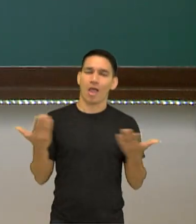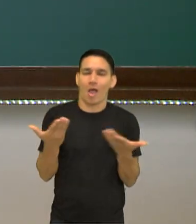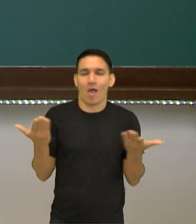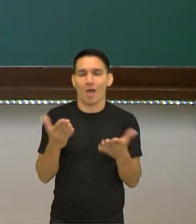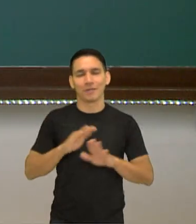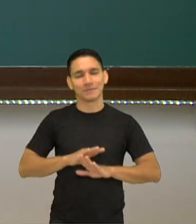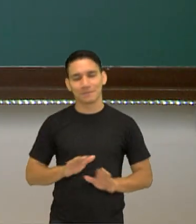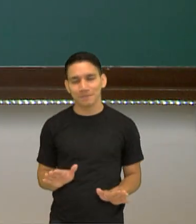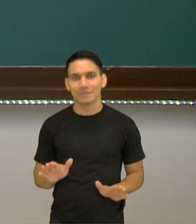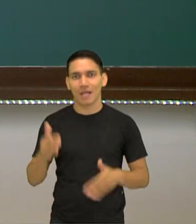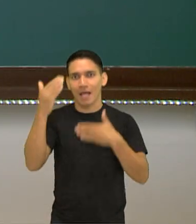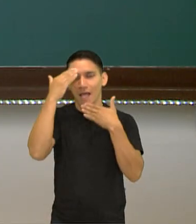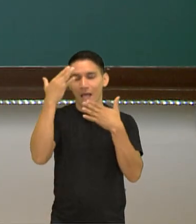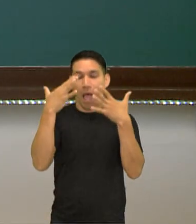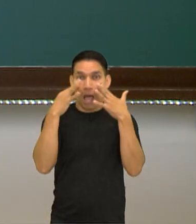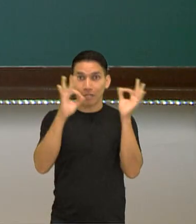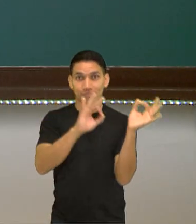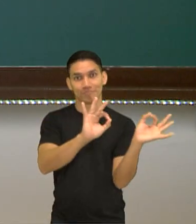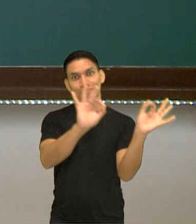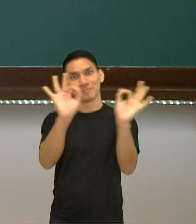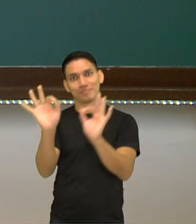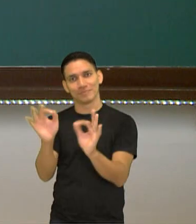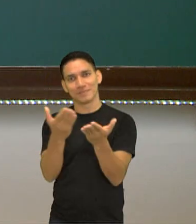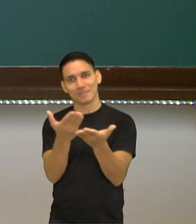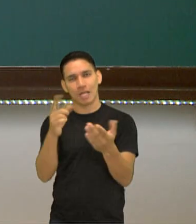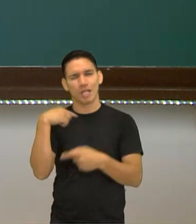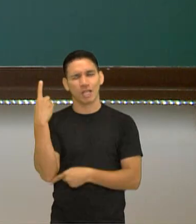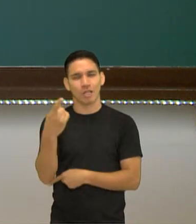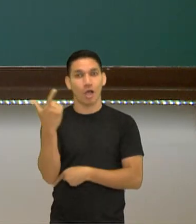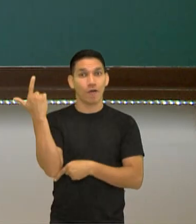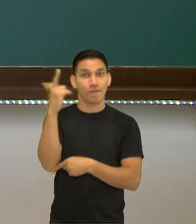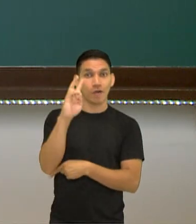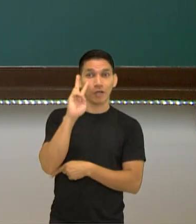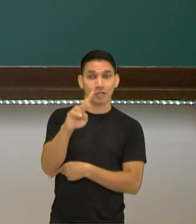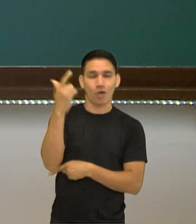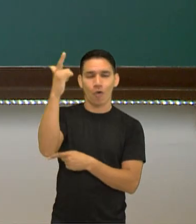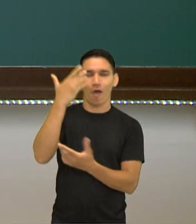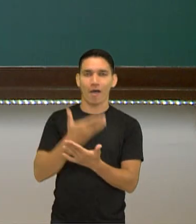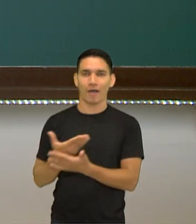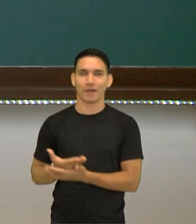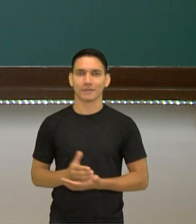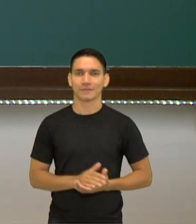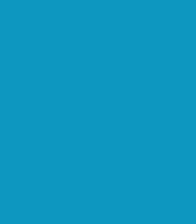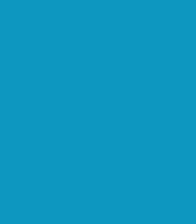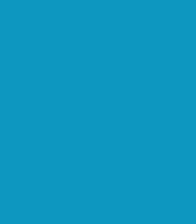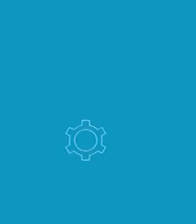por aqui, agradeço muito a atenção de vocês e a gente se vê na próxima aula.